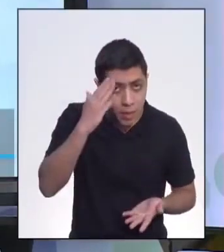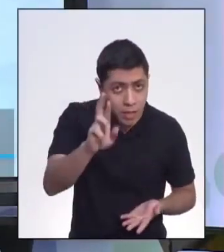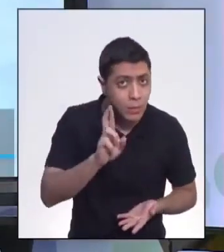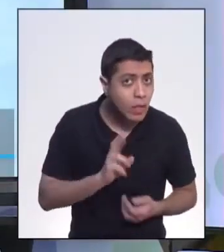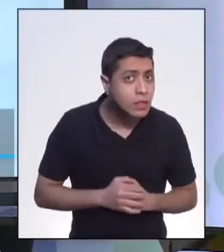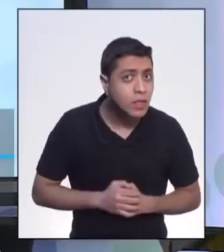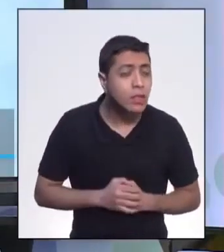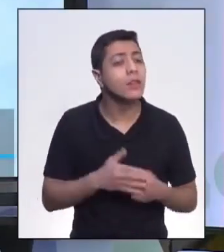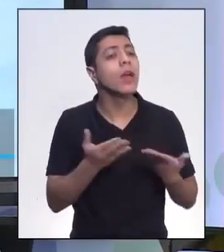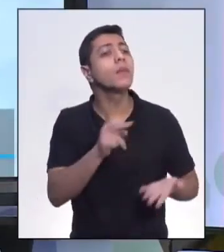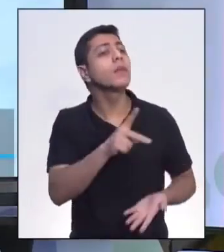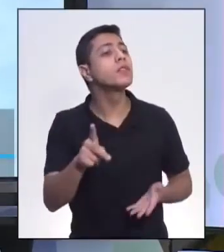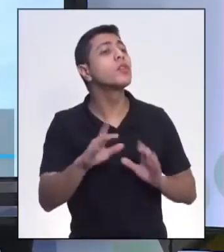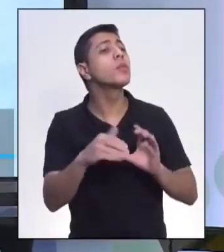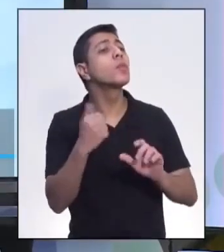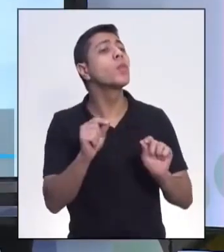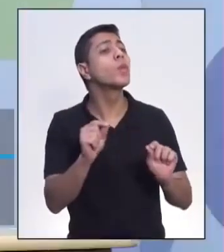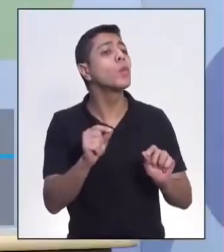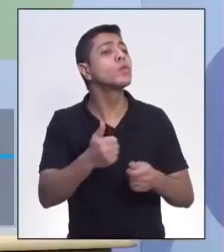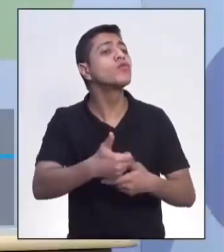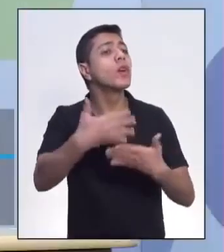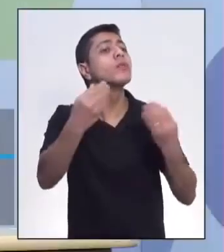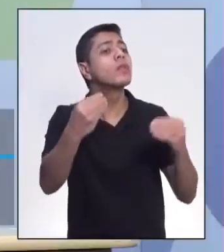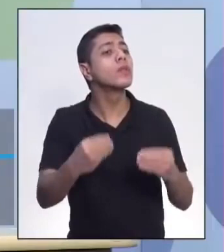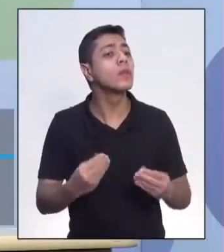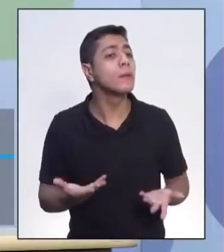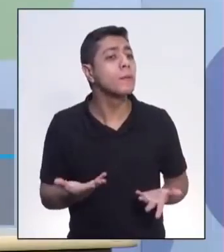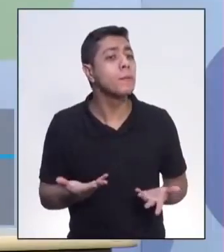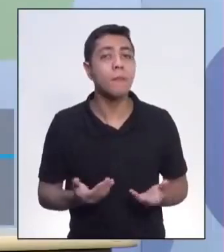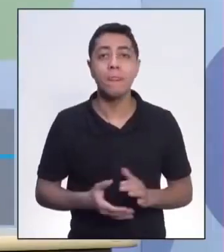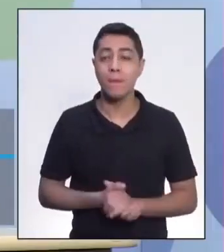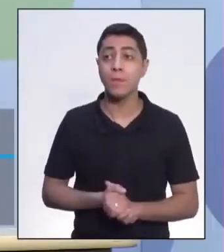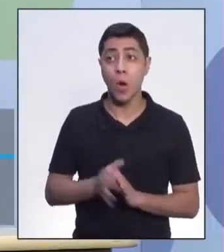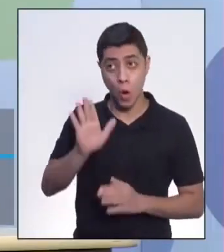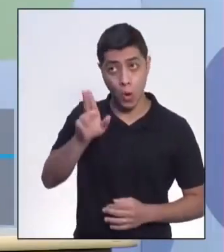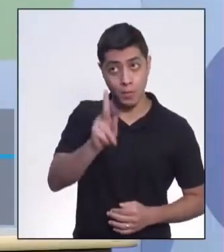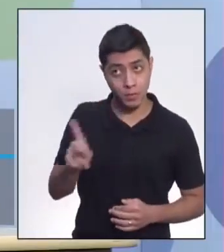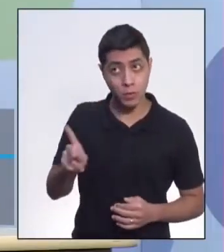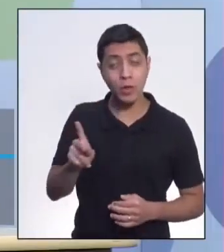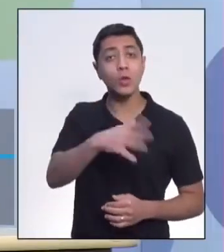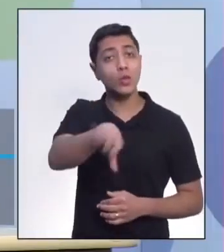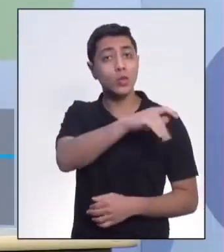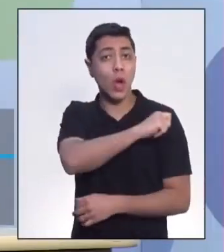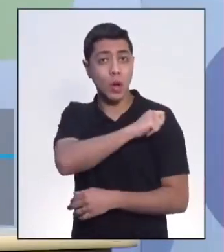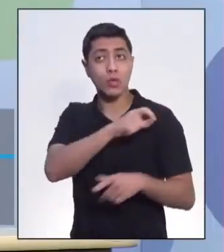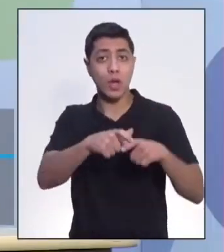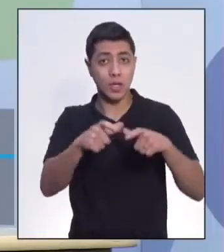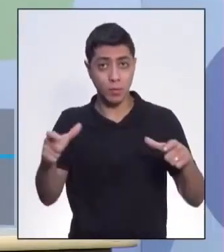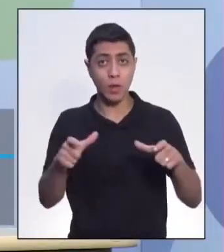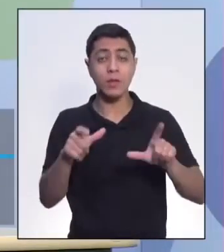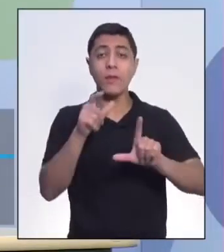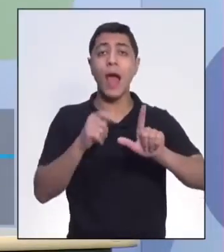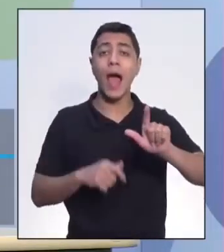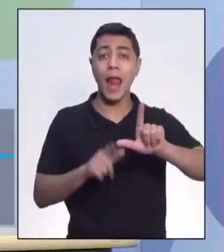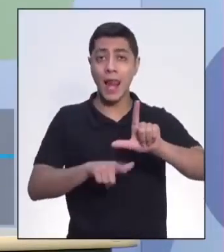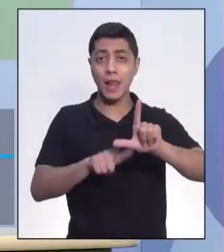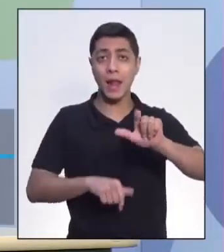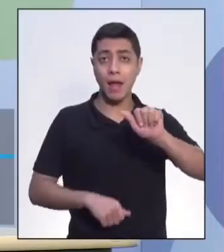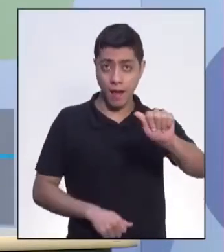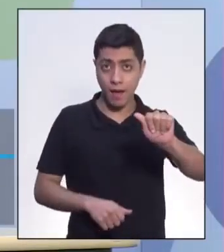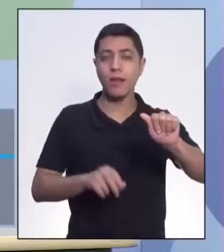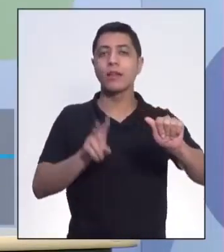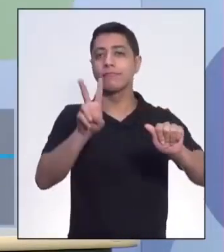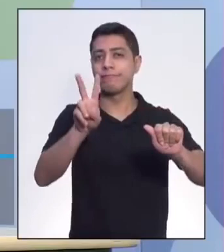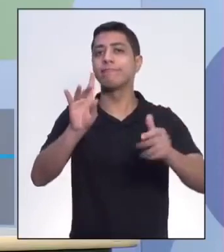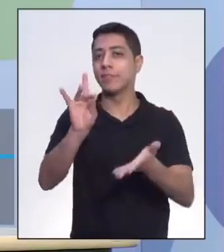o que eles falaram para mim aí no chat? Professora Roberta, os alunos responderam em massa que a letra A é verdadeira e que a letra B